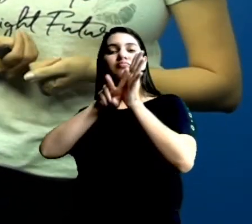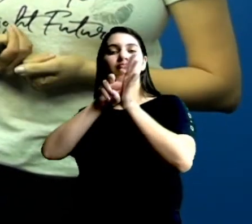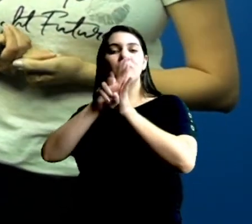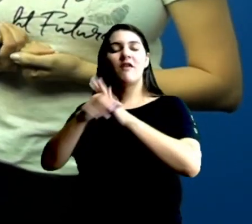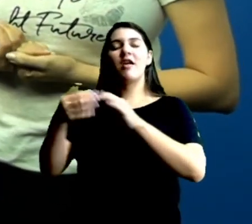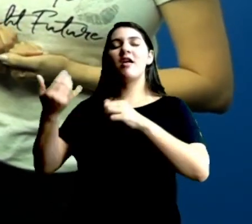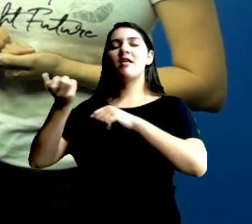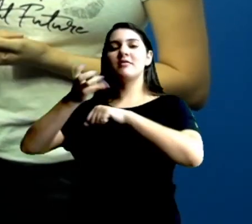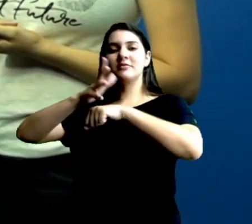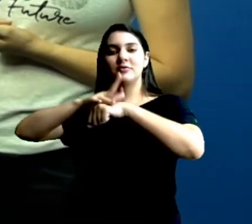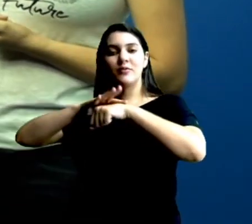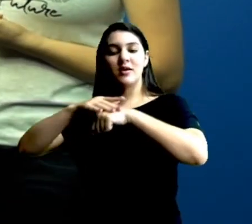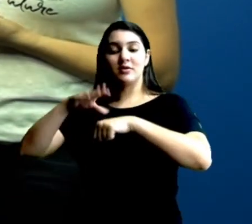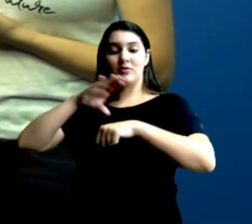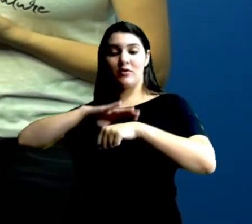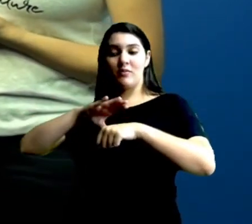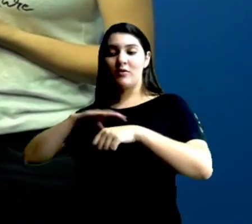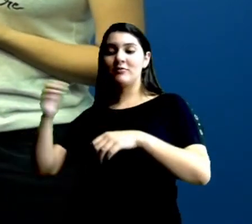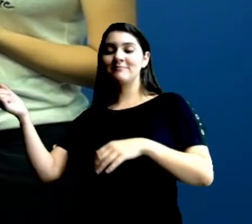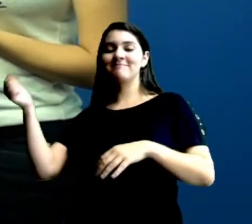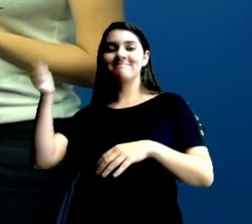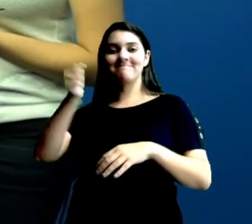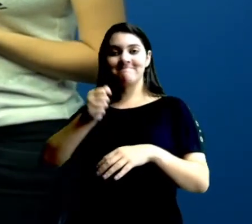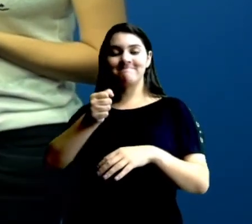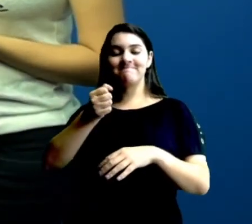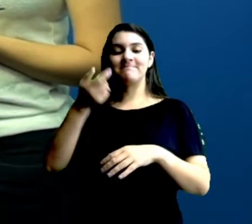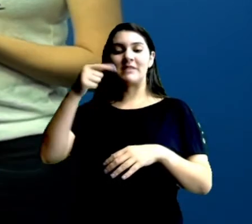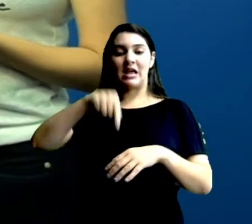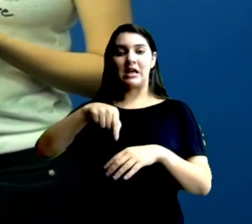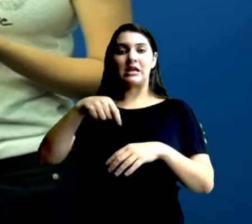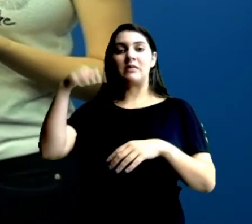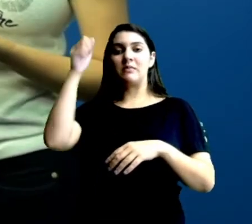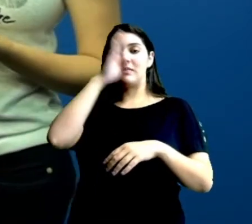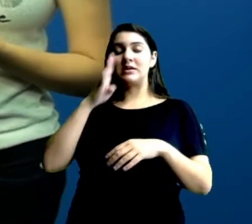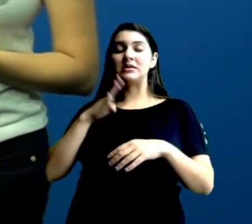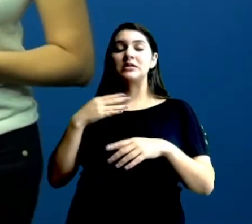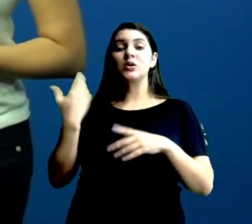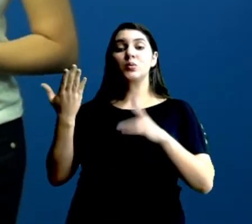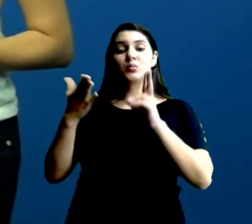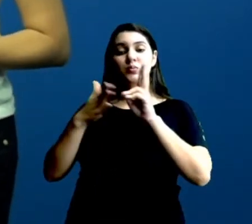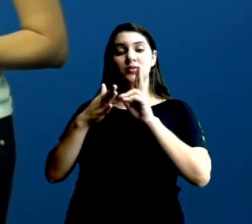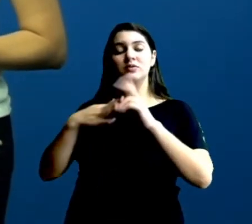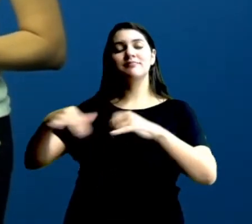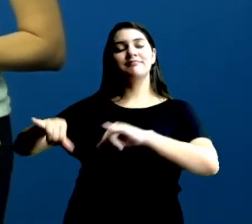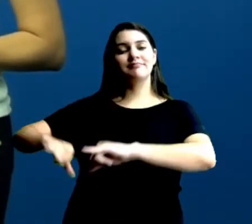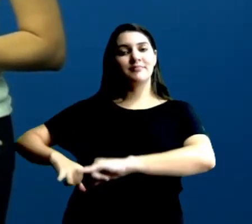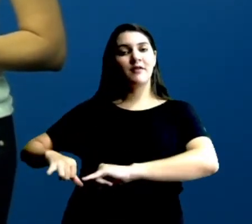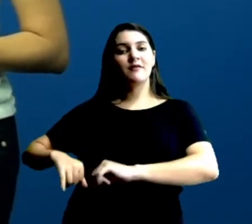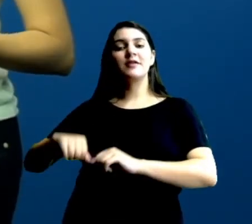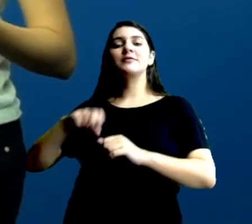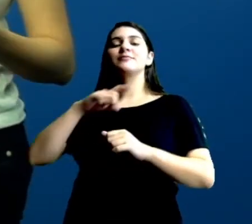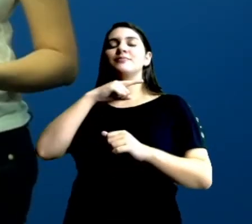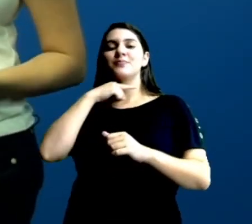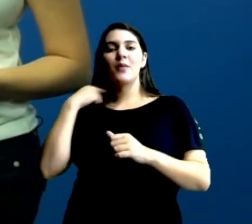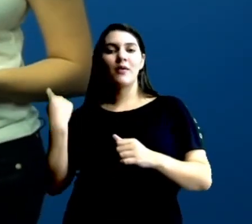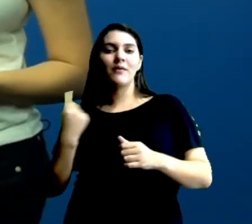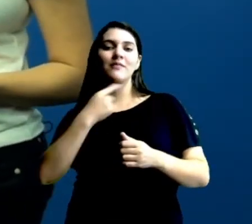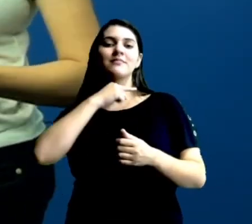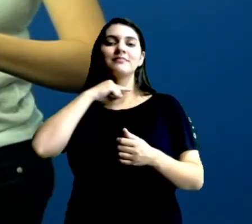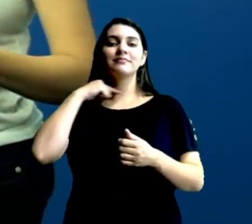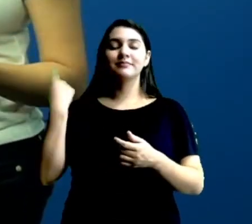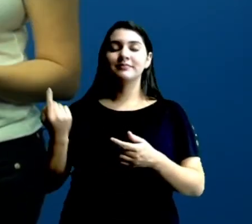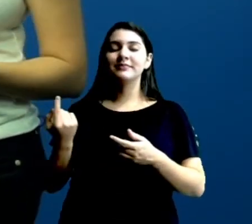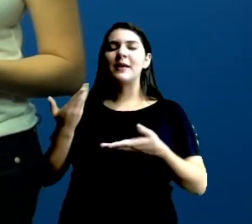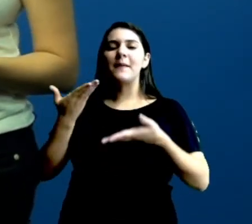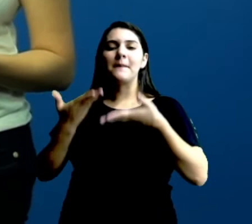que os portugueses traziam, eles estavam sofrendo e morrendo com isso. Então, estavam se perdendo